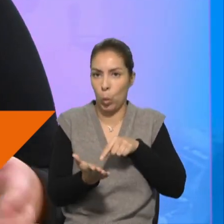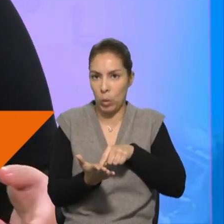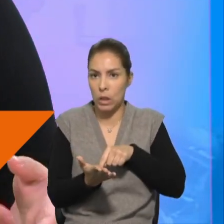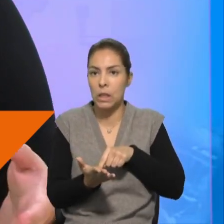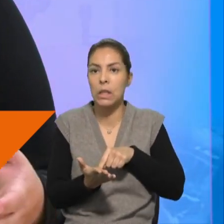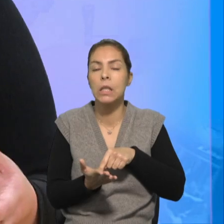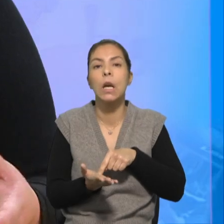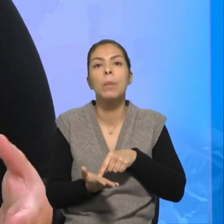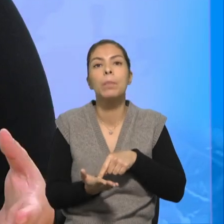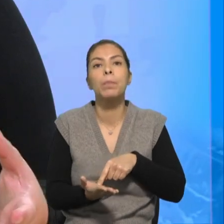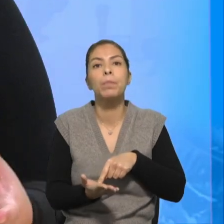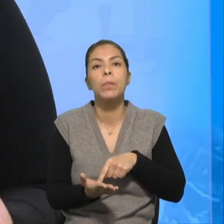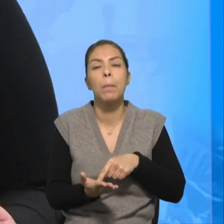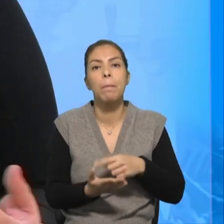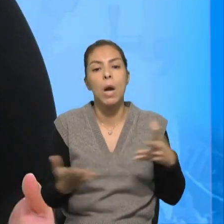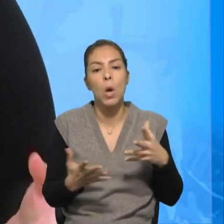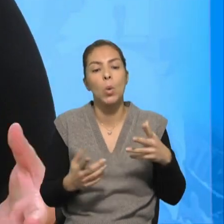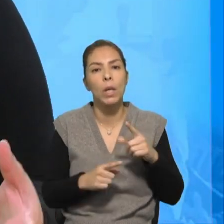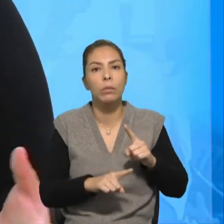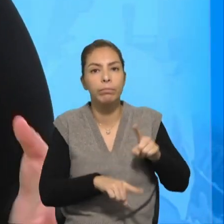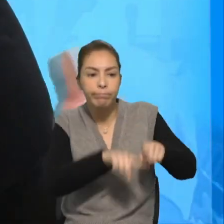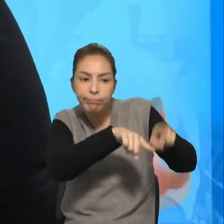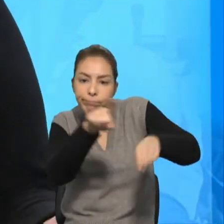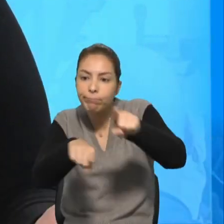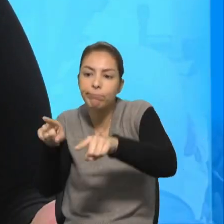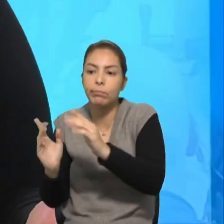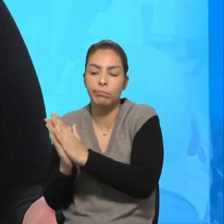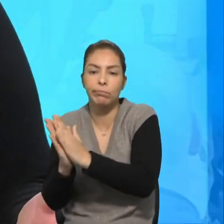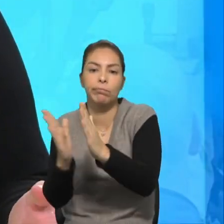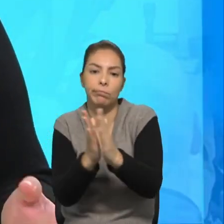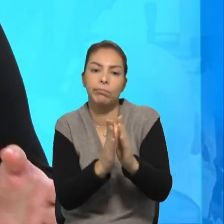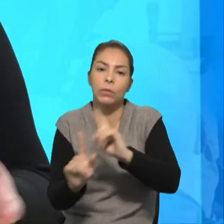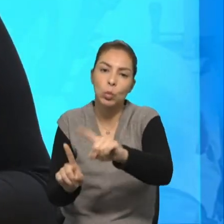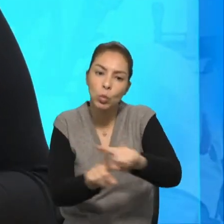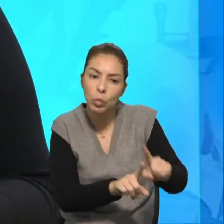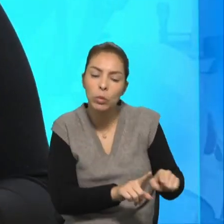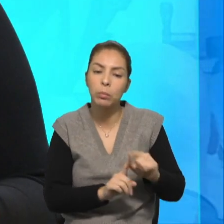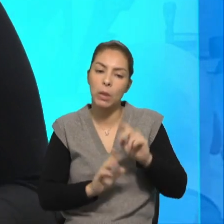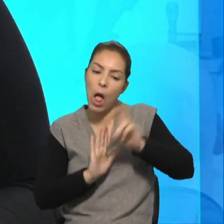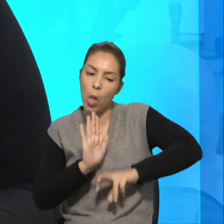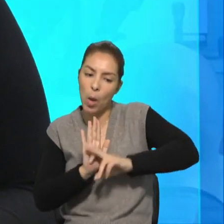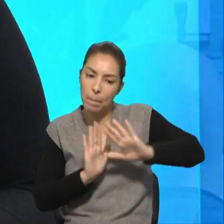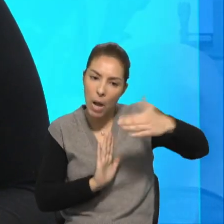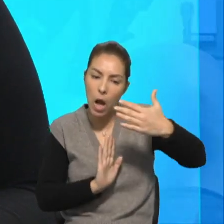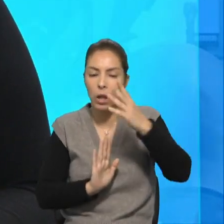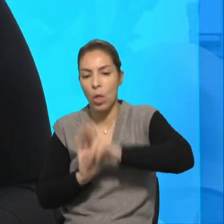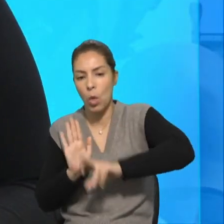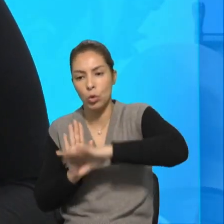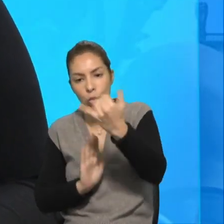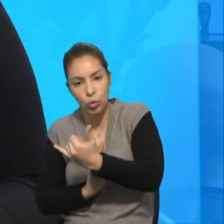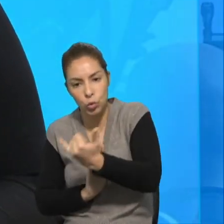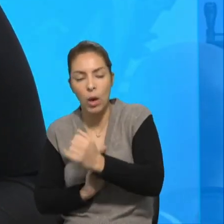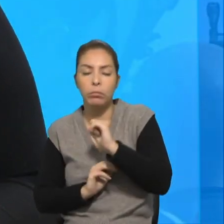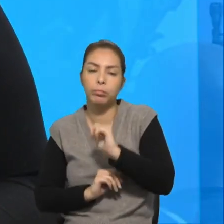ecos, e muitos daqueles que são os ecos das dioceses e que foram chegando quer no primeiro, quer no segundo relatório que enviámos